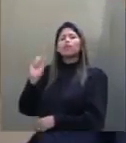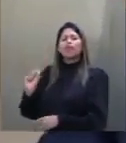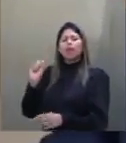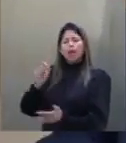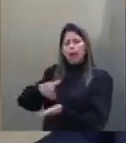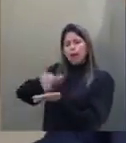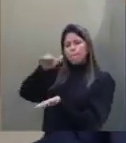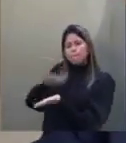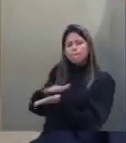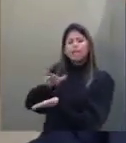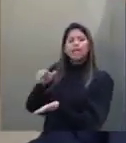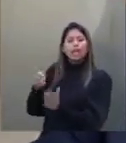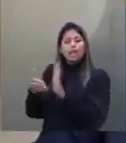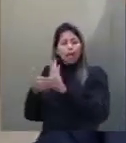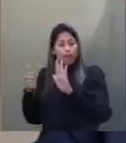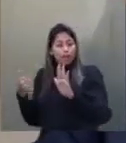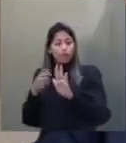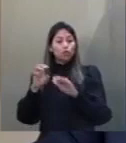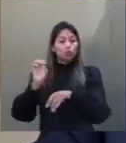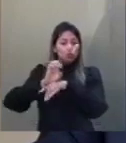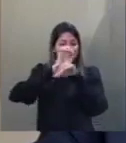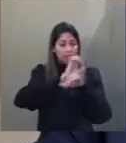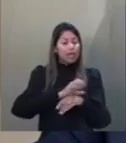pode tirar do Estado,